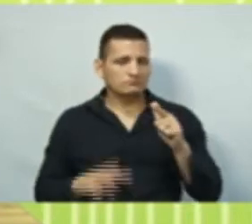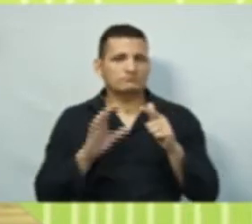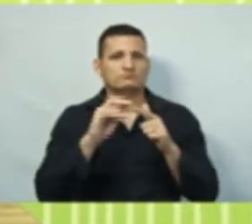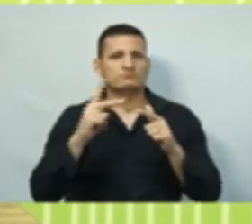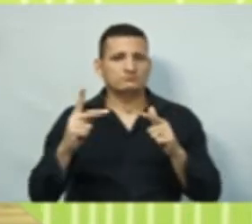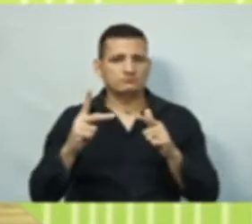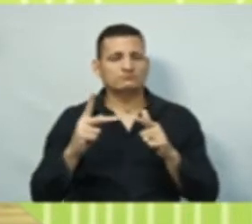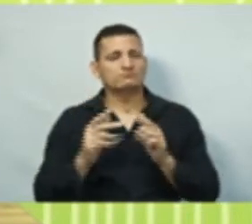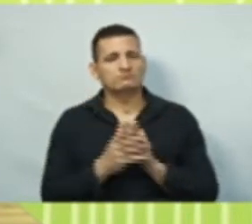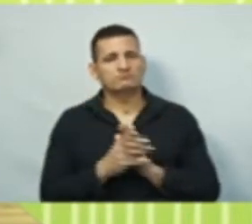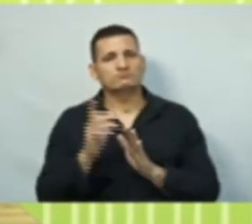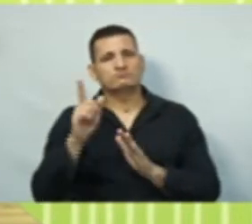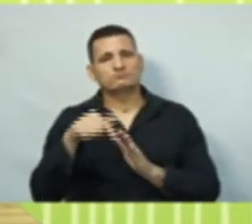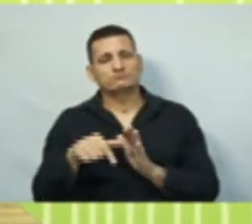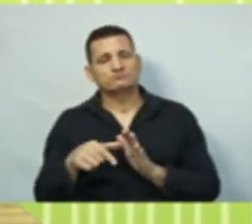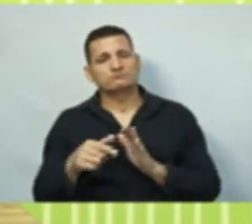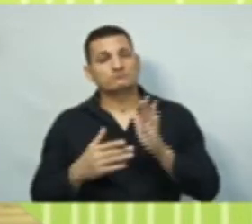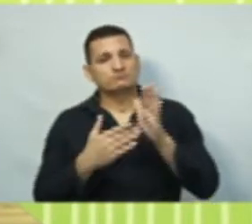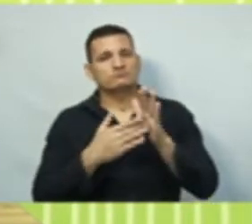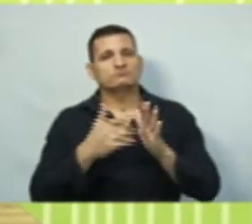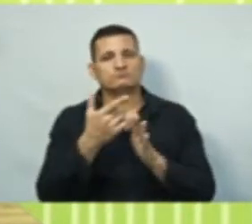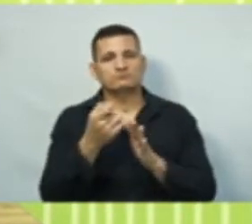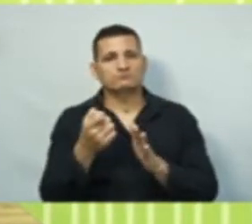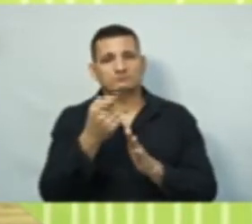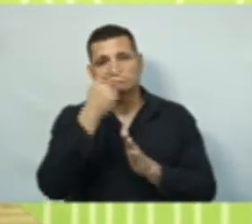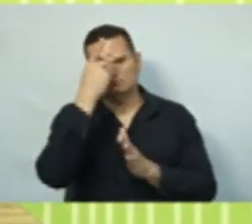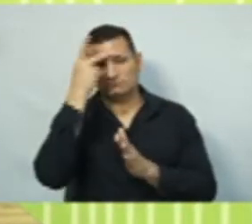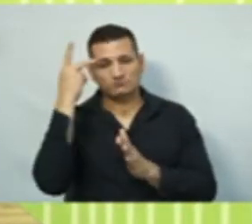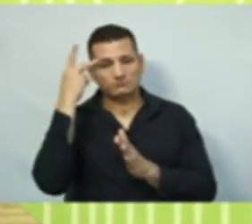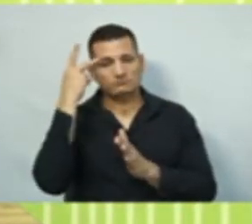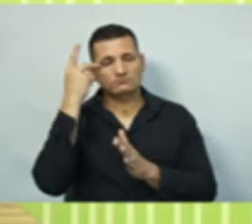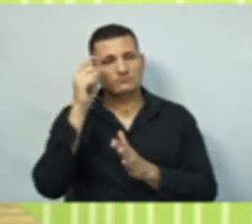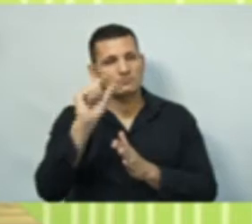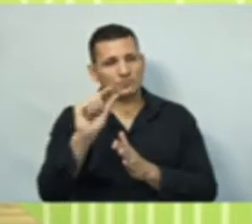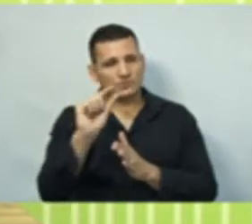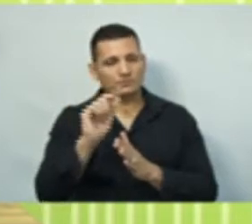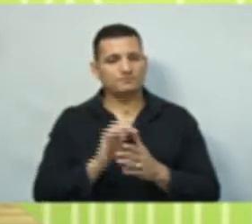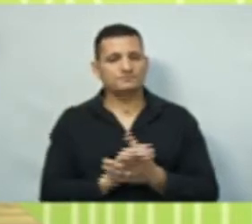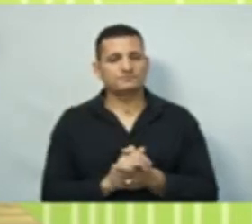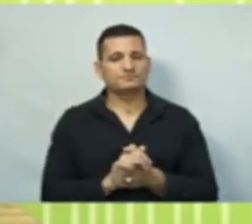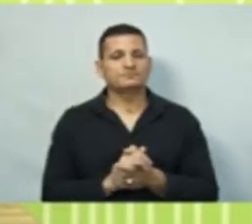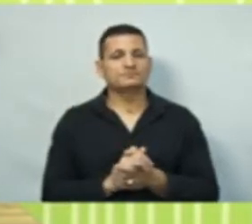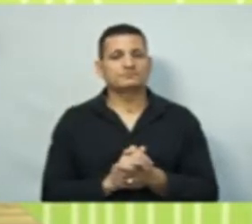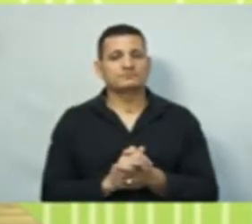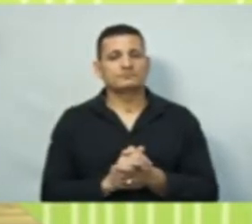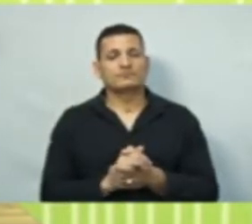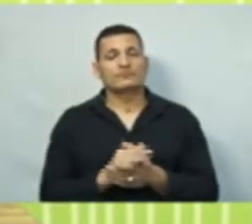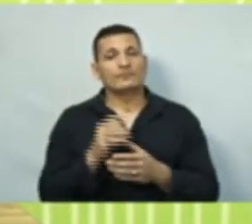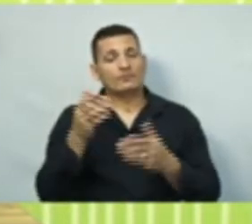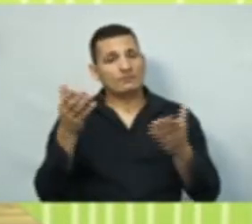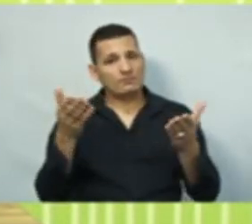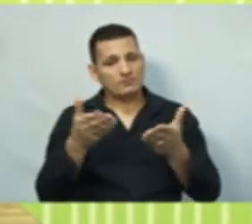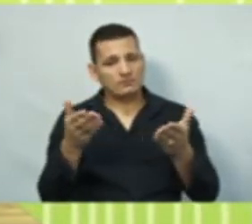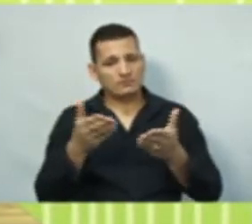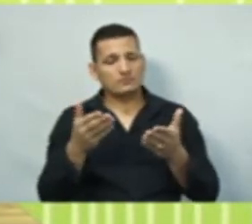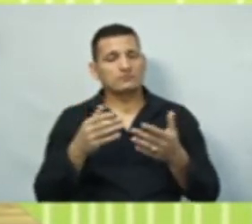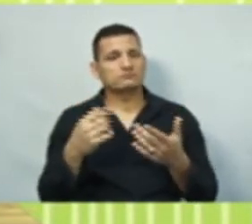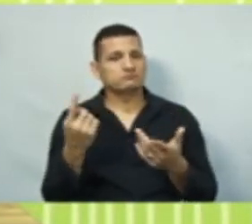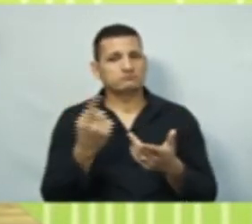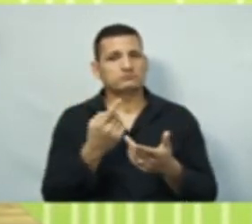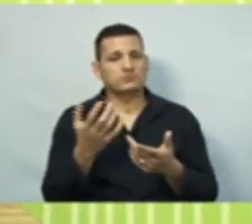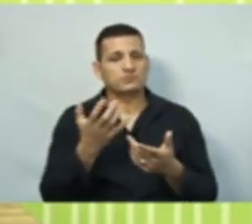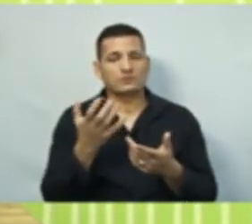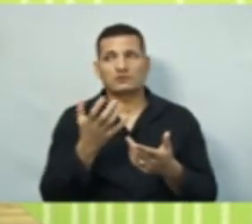do mínimo é de 20 pessoas, certo? Com isso, nós vamos agora, e eu